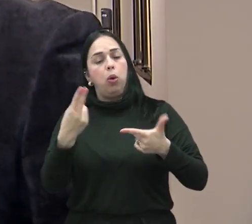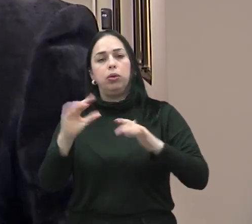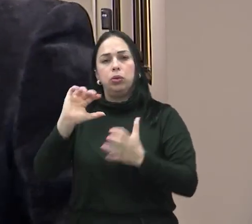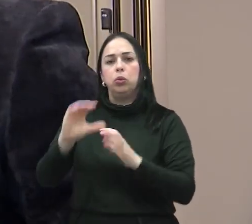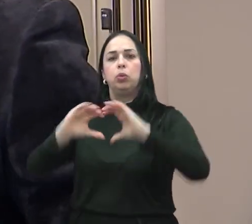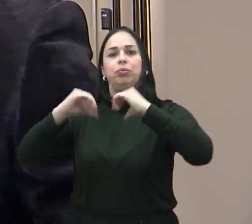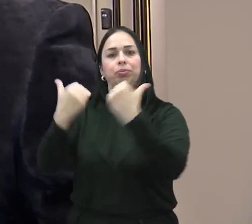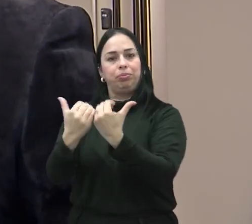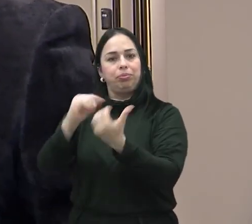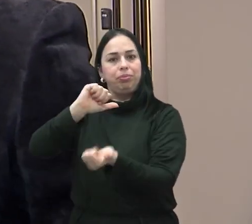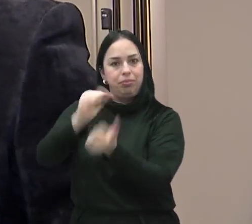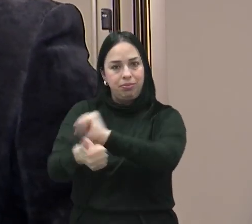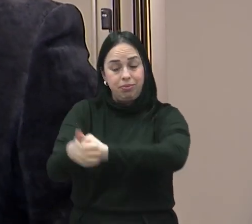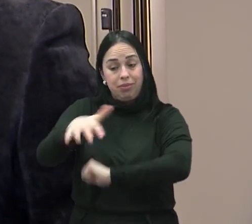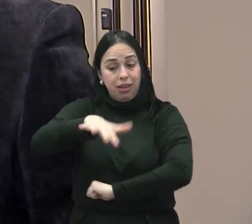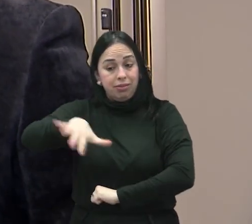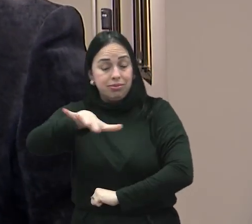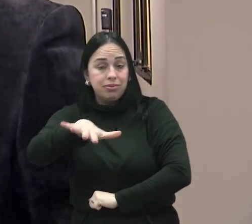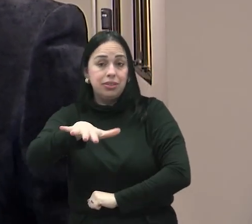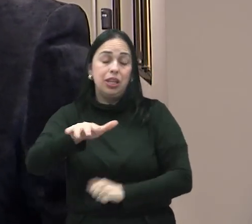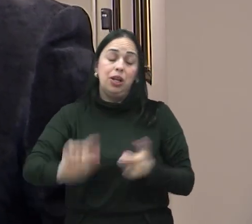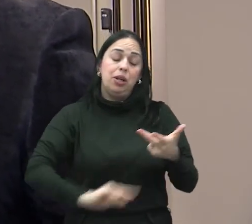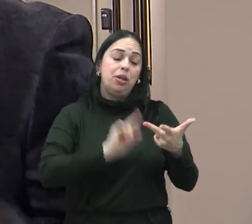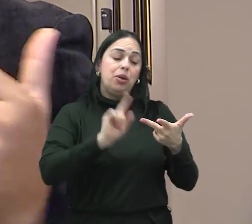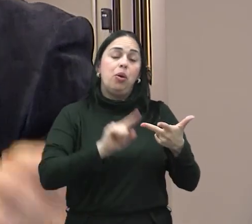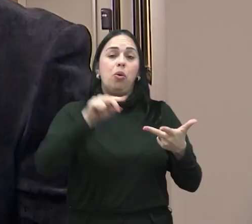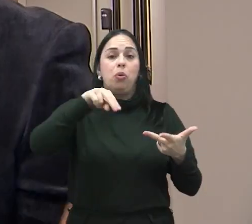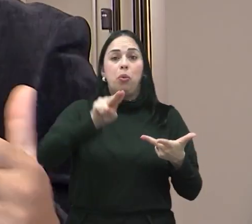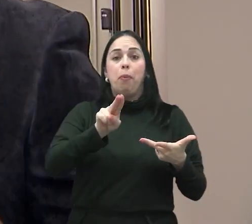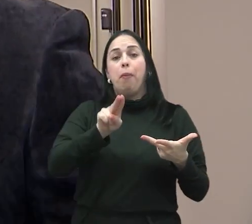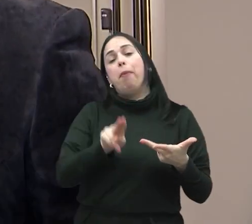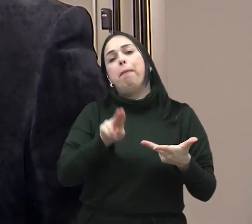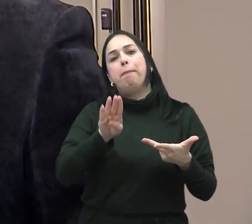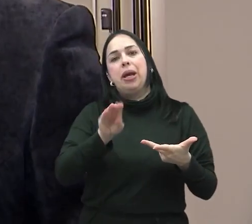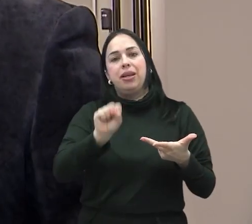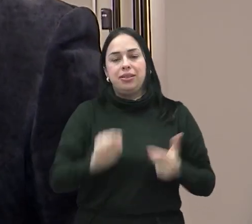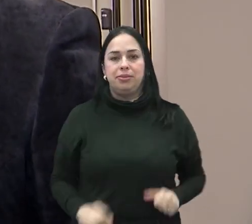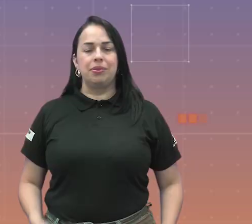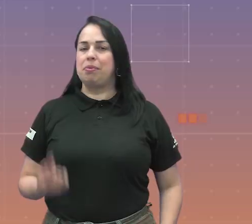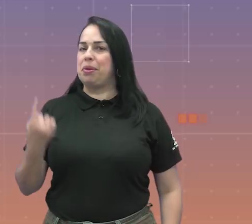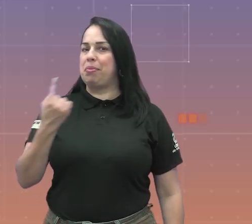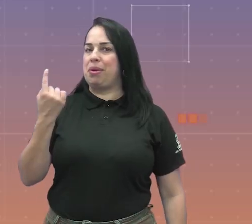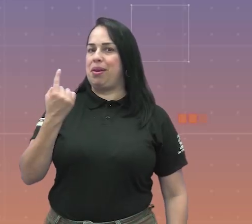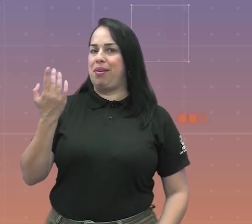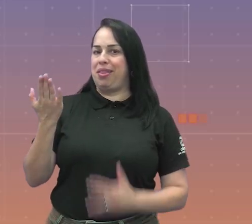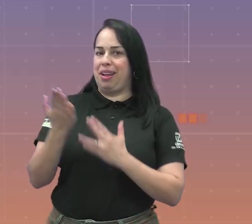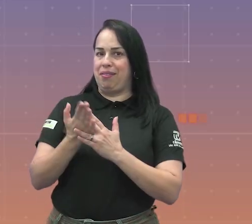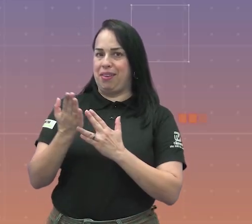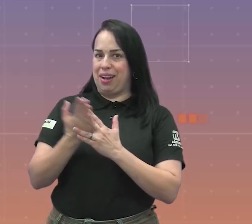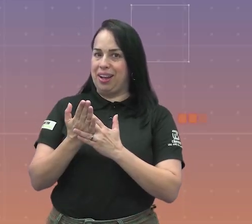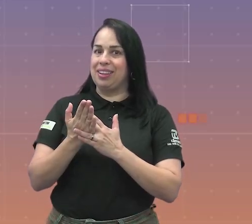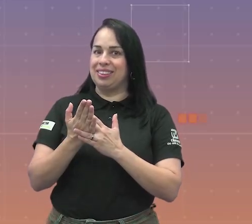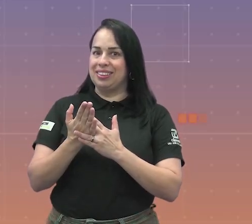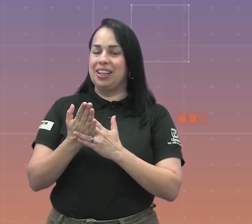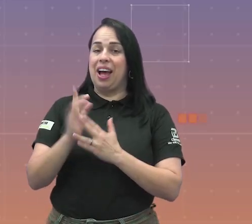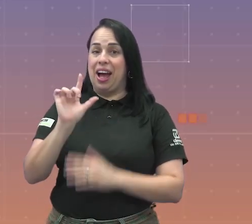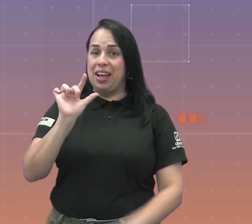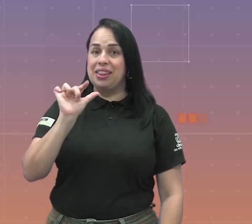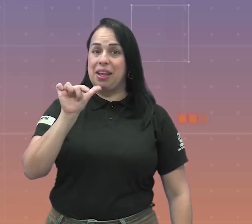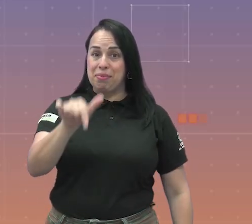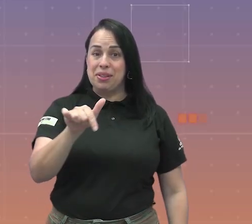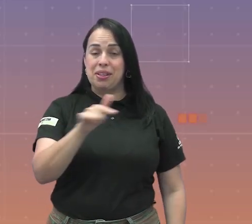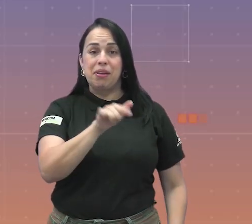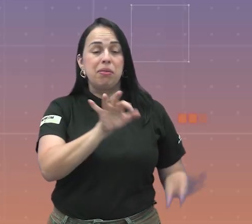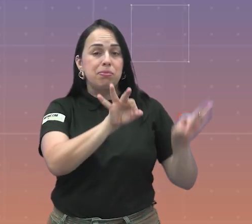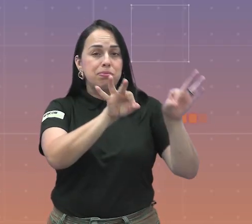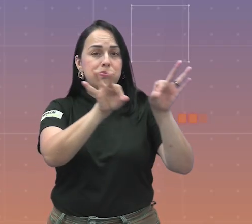de um poliesportivo naquela região, de uma unidade básica de saúde. Primeira pausa na nossa retrospectiva.